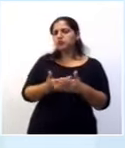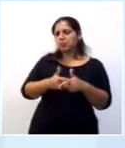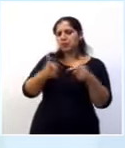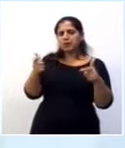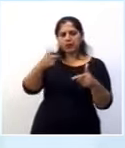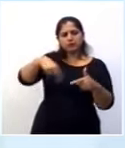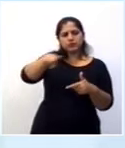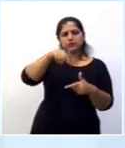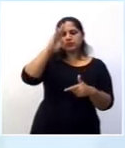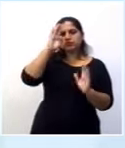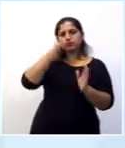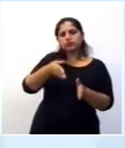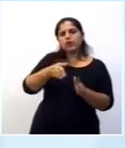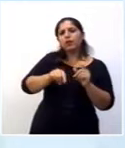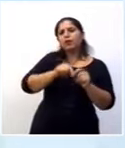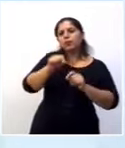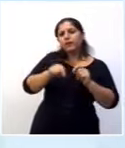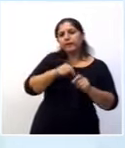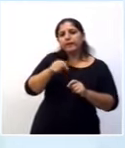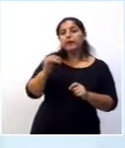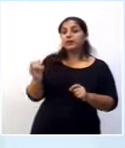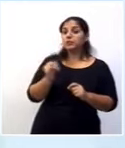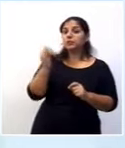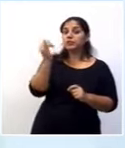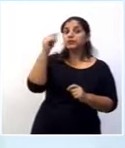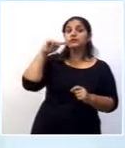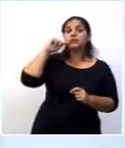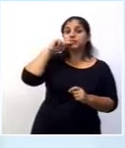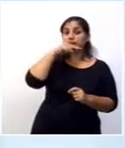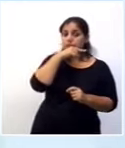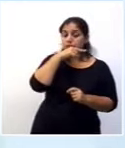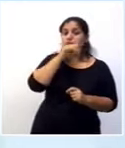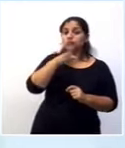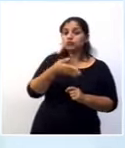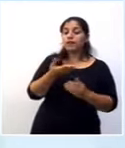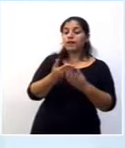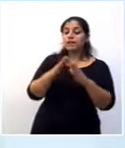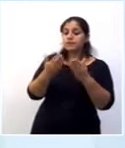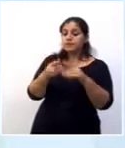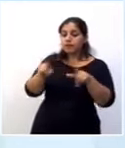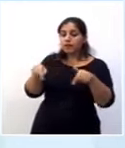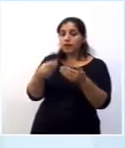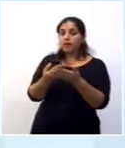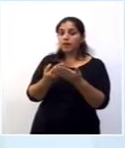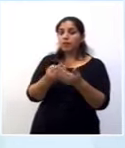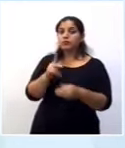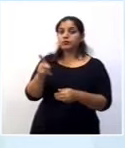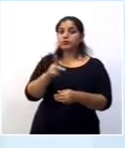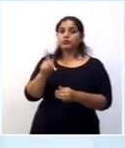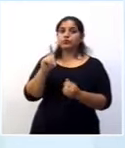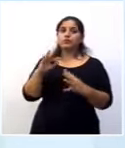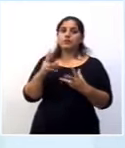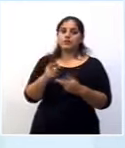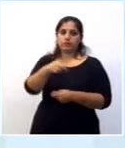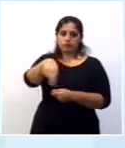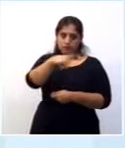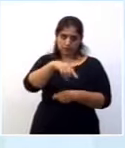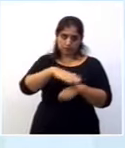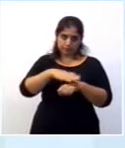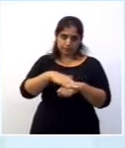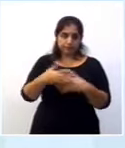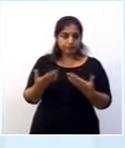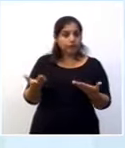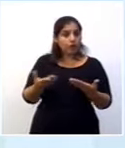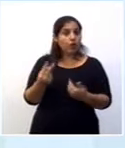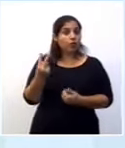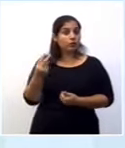maioria de vocês já tenham visto a importância da cana-de-açúcar lá na sala de aula com o professor de geografia de vocês. Tá ok? Nós vamos